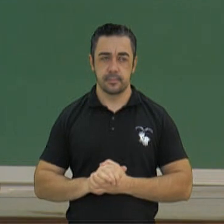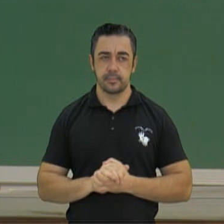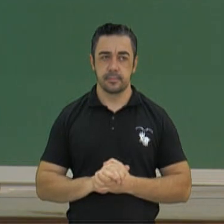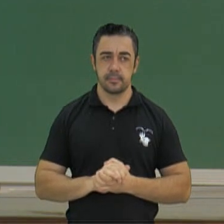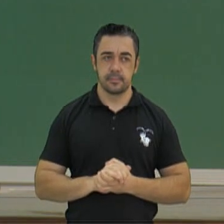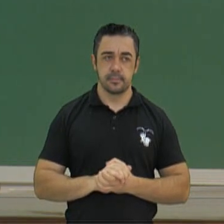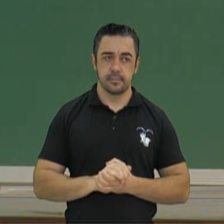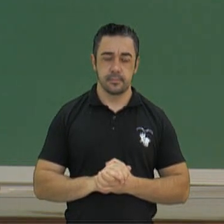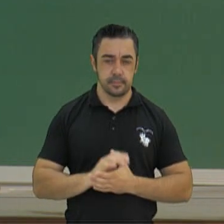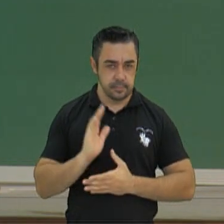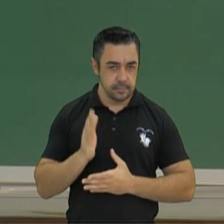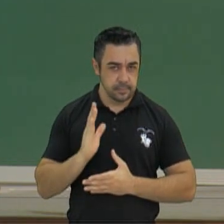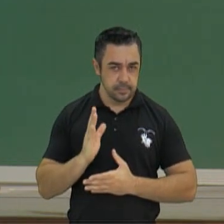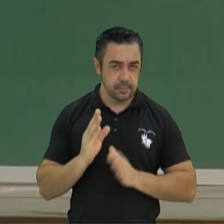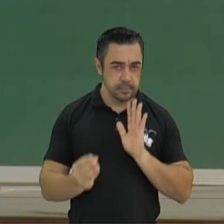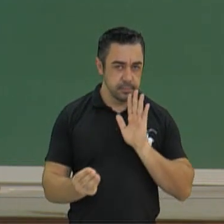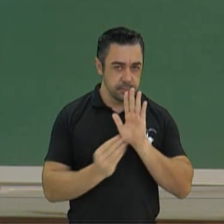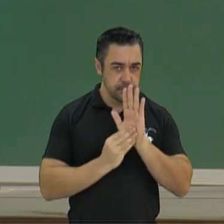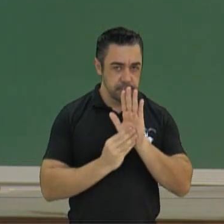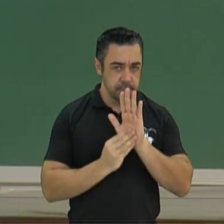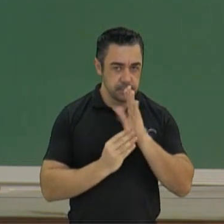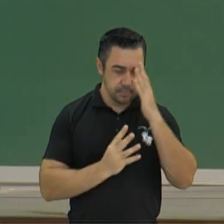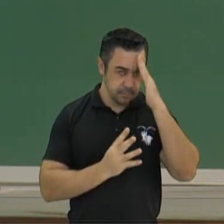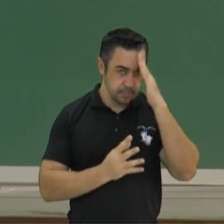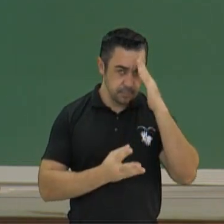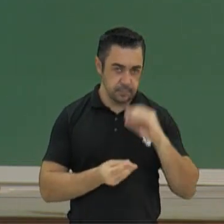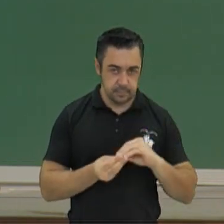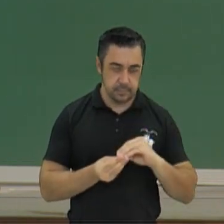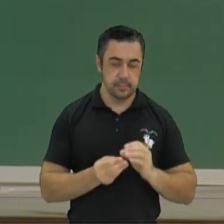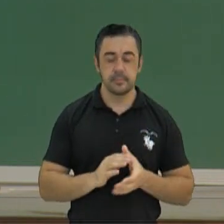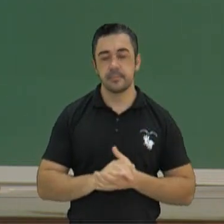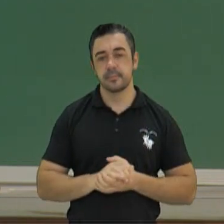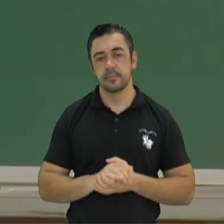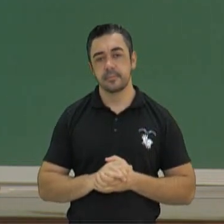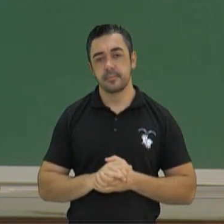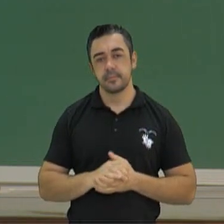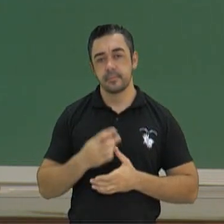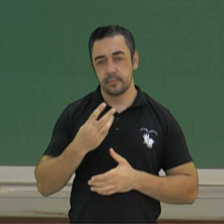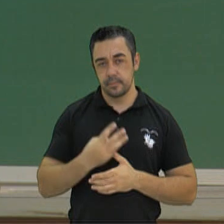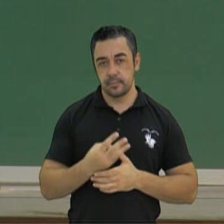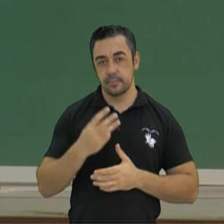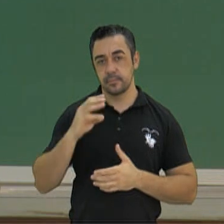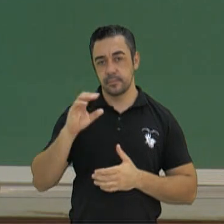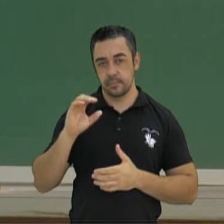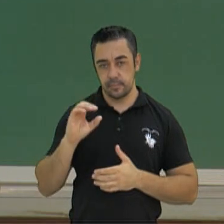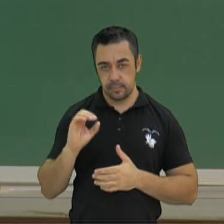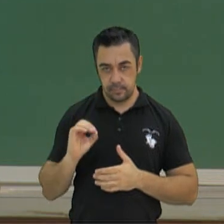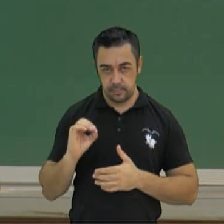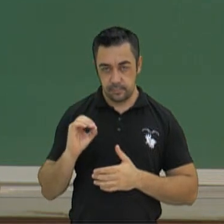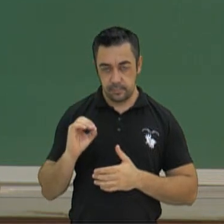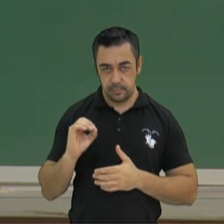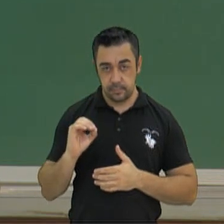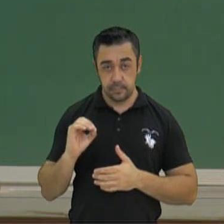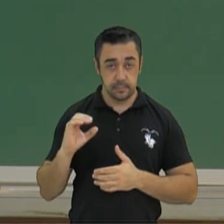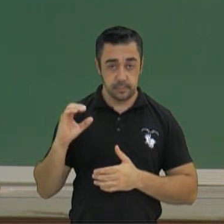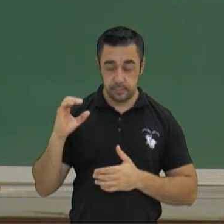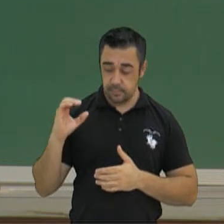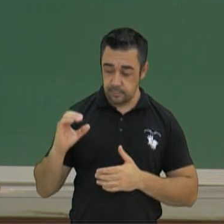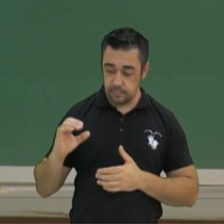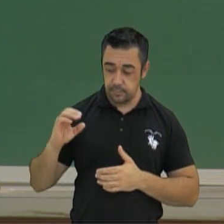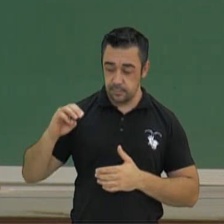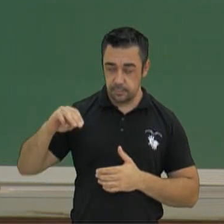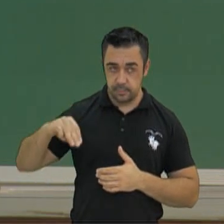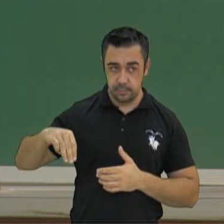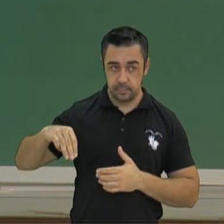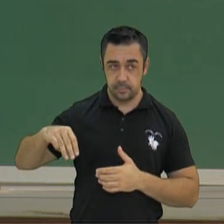30. Anotaram aí? Entenderam? Calculei. Então, qual que é a resposta? Como que eu respondo isso? 30 o quê? Né?